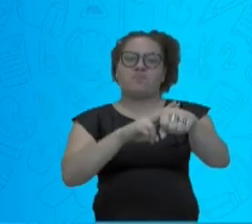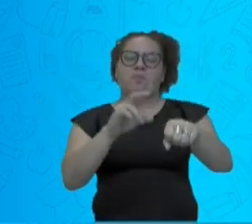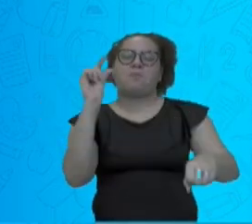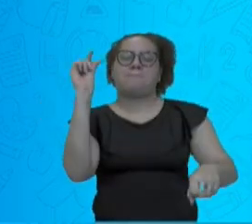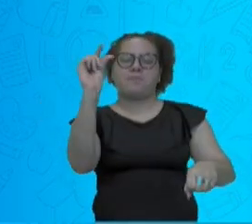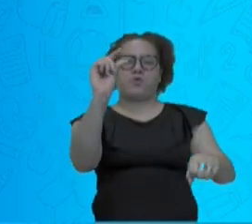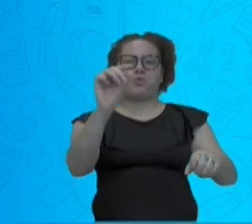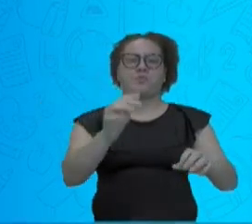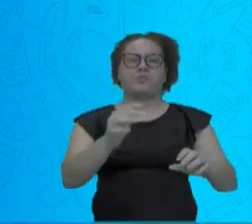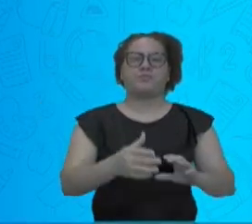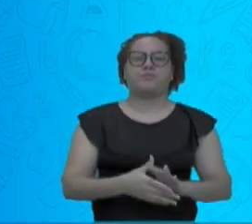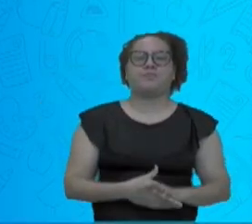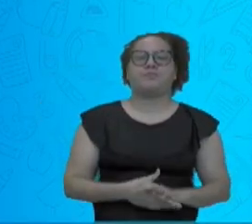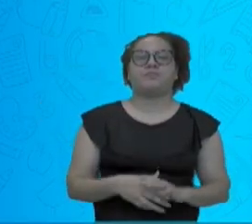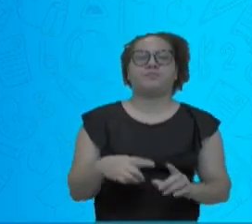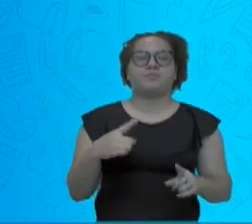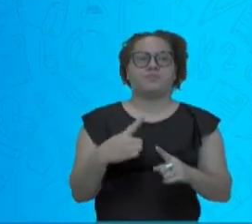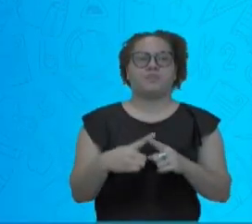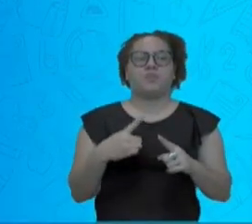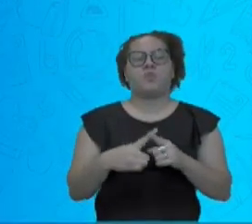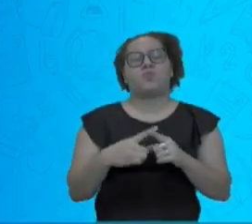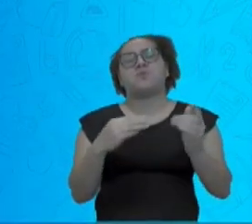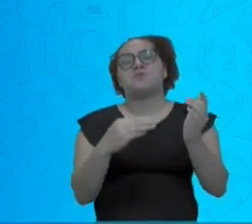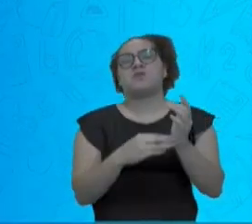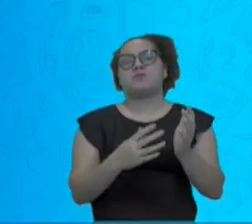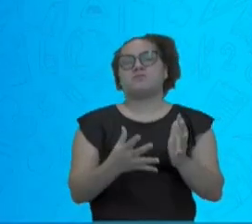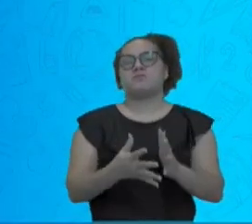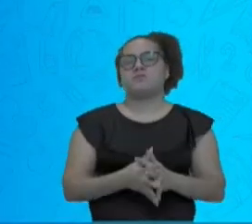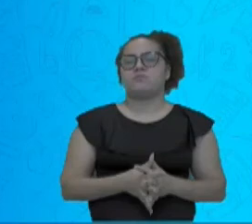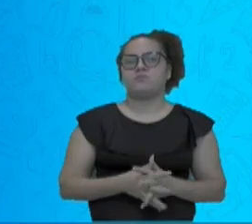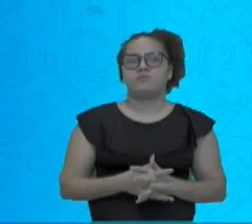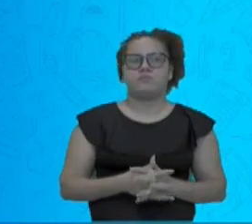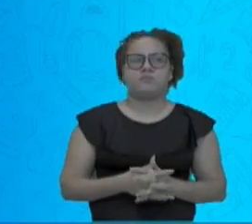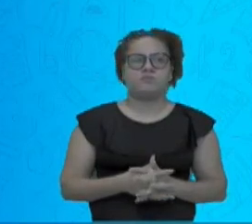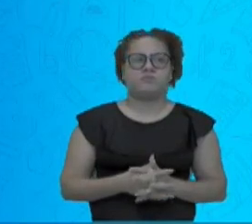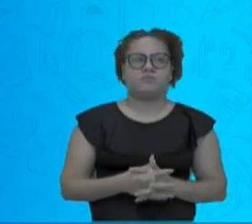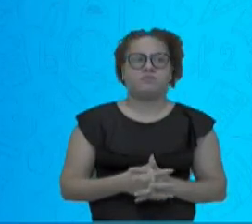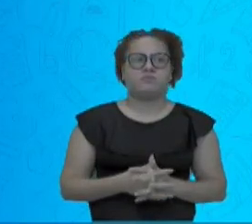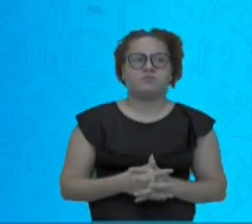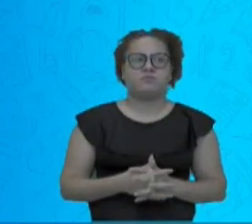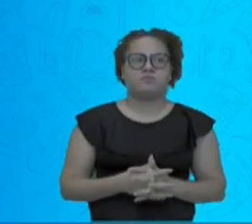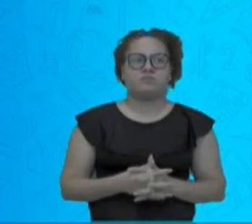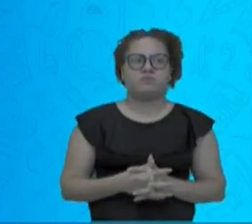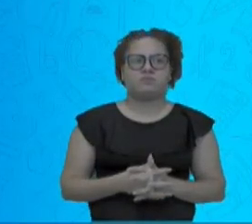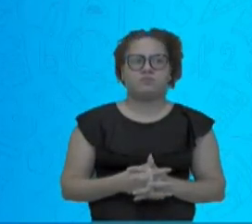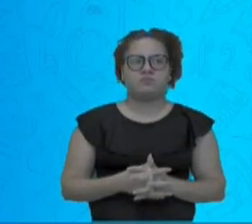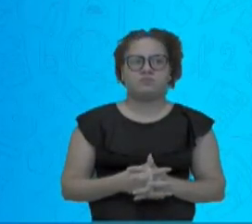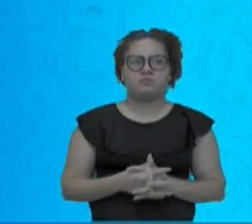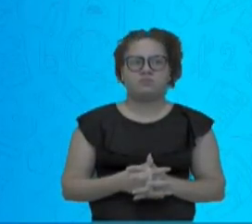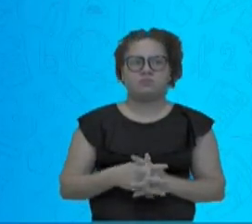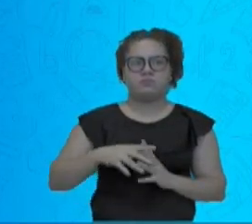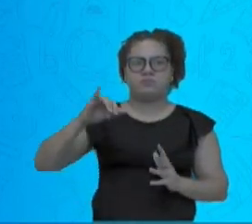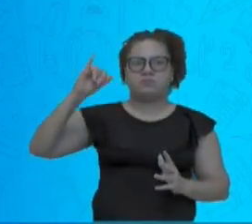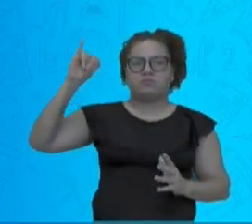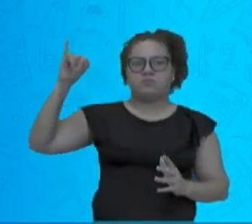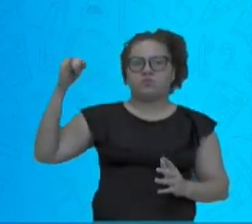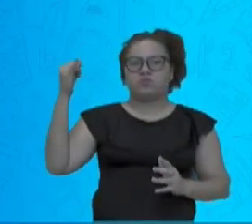minoria. Mas por que eu disse que ia deixar para o final? Porque foi graças ao senhor Jurandir